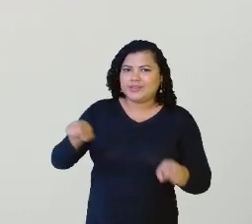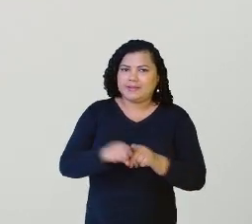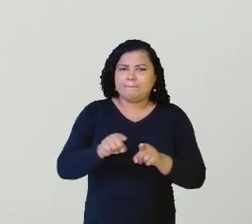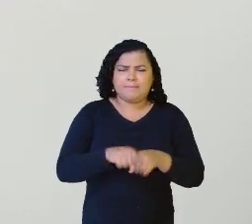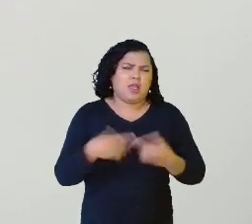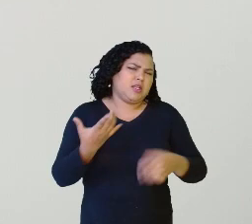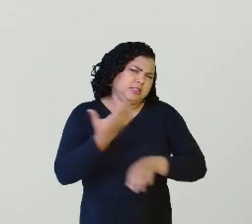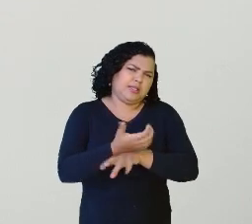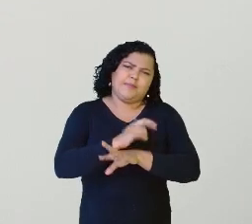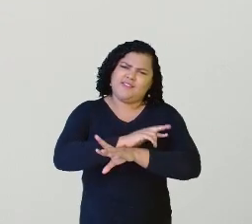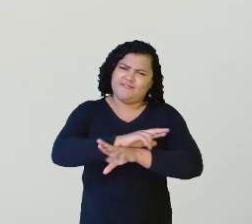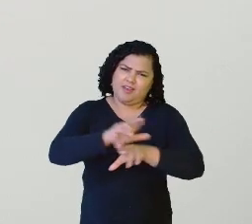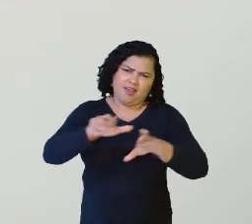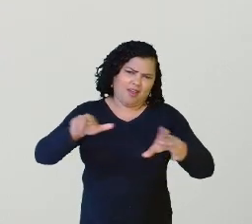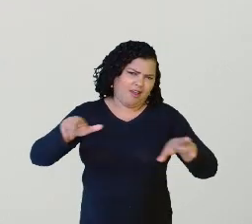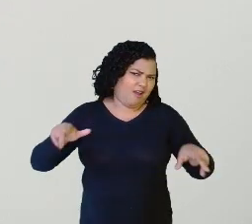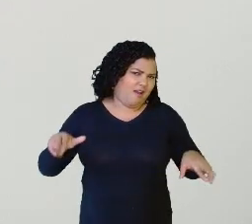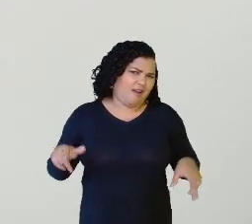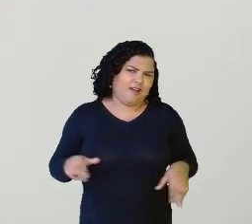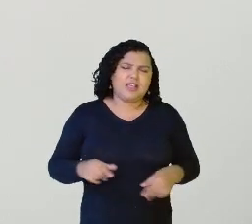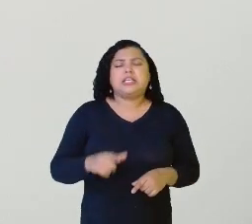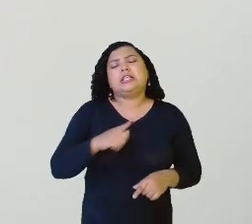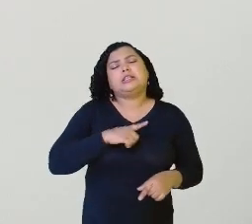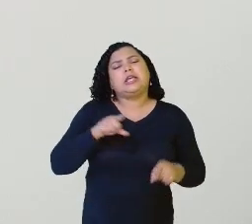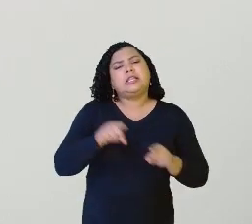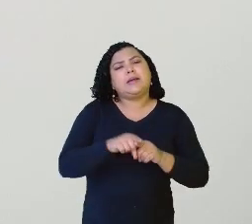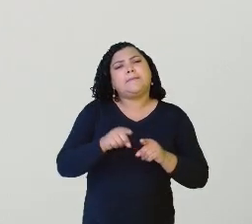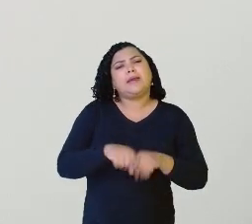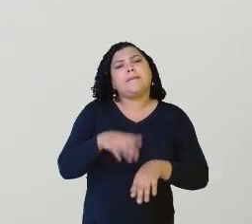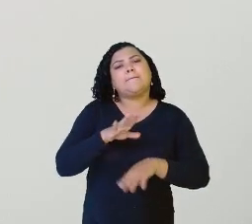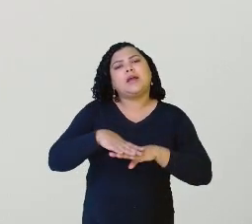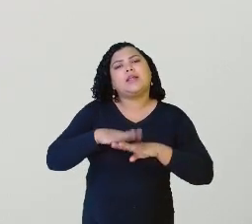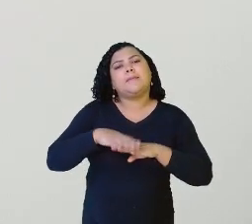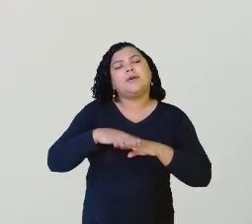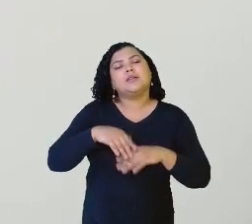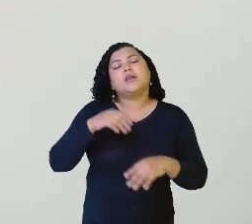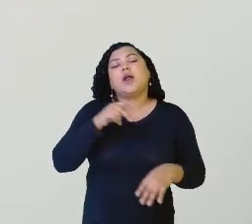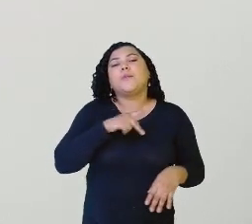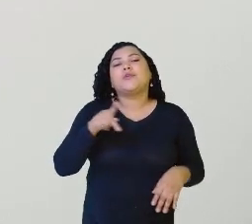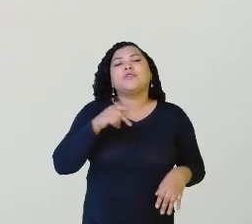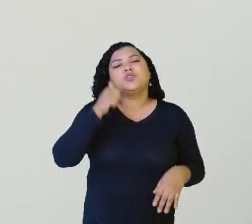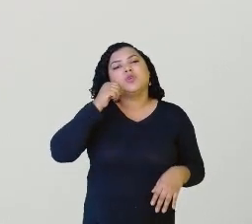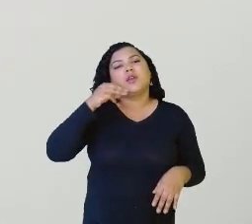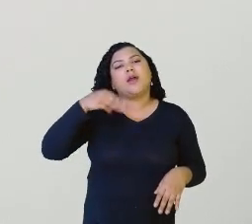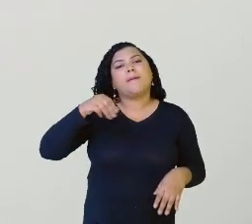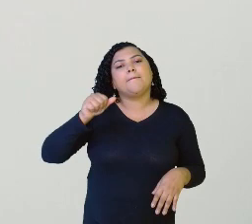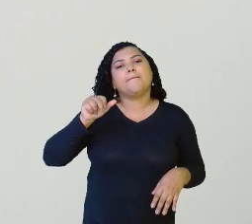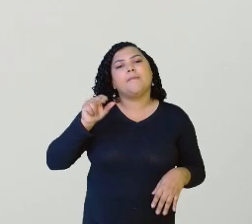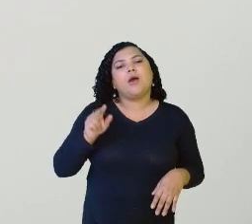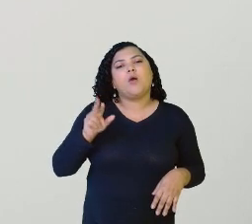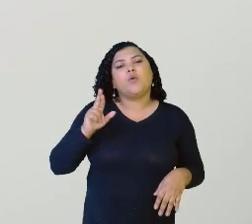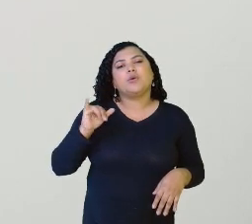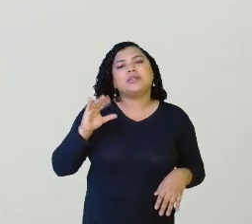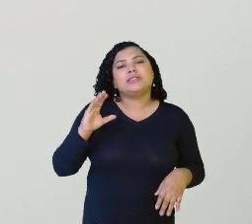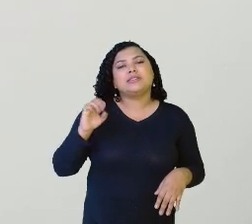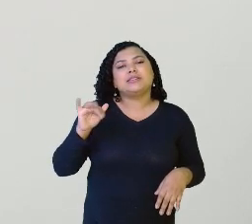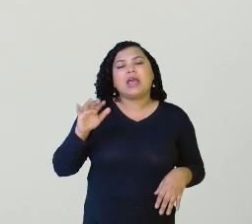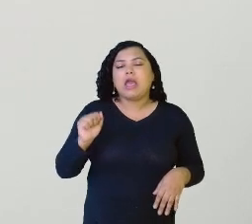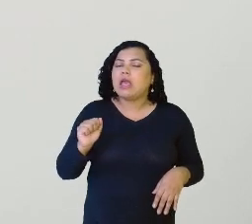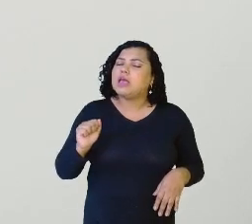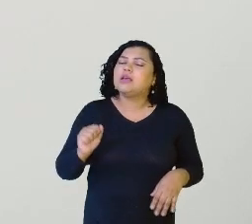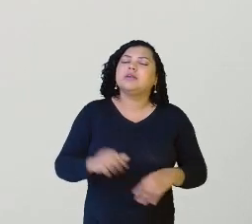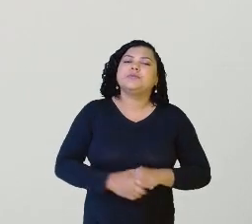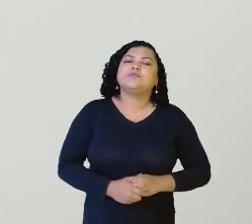língua portuguesa, de matemática, com a professora Mauricéia Joana, as aulas de matemática com a professora Márcia, de português com a professora